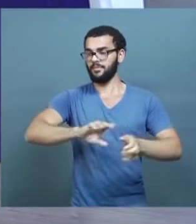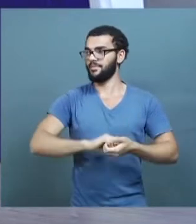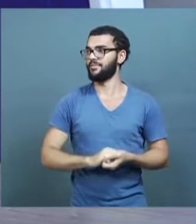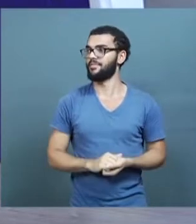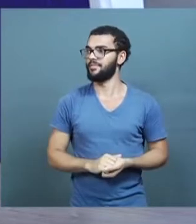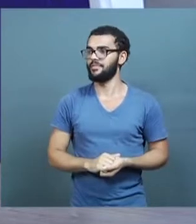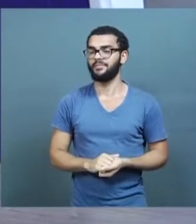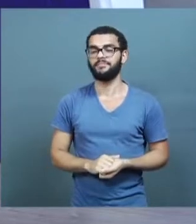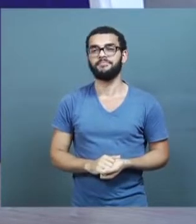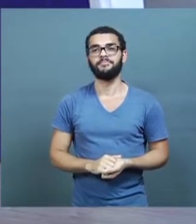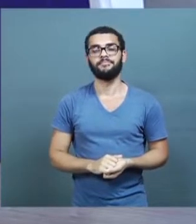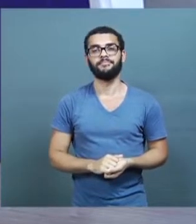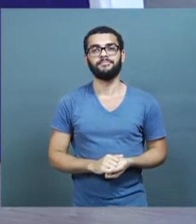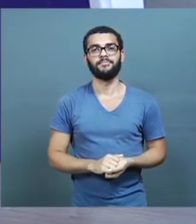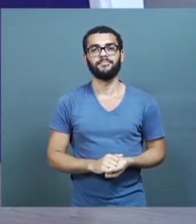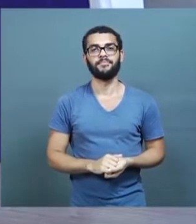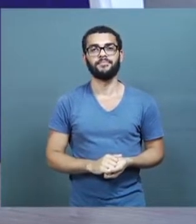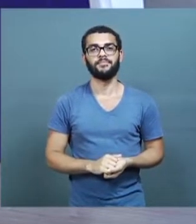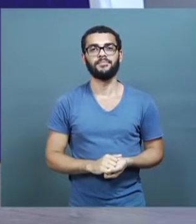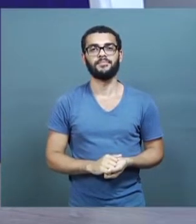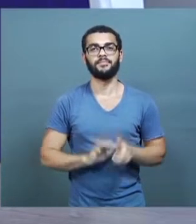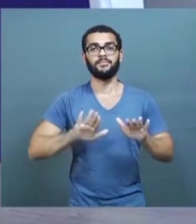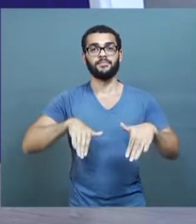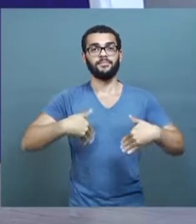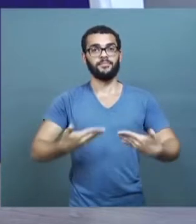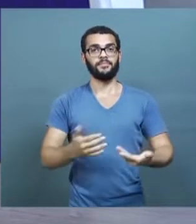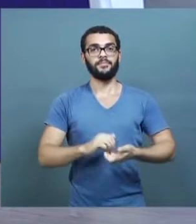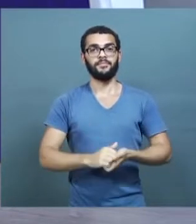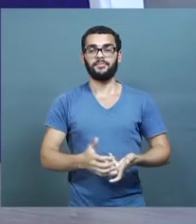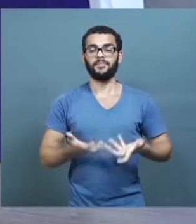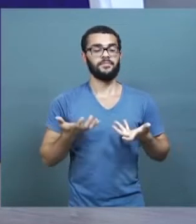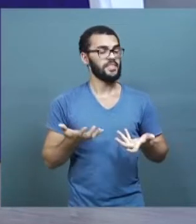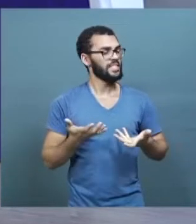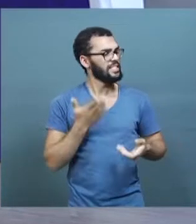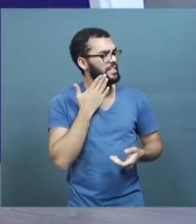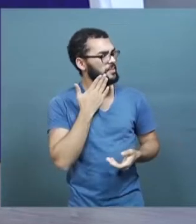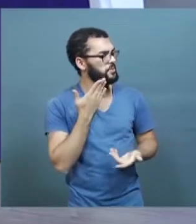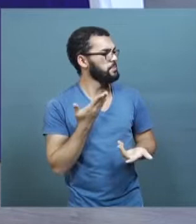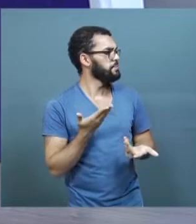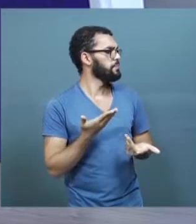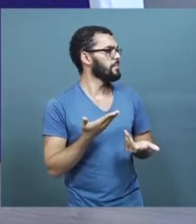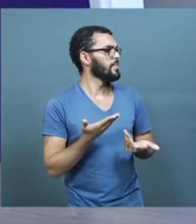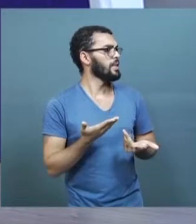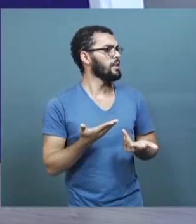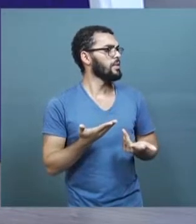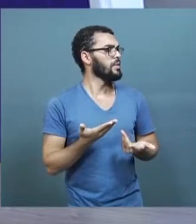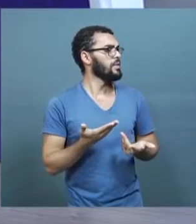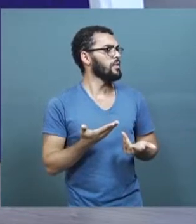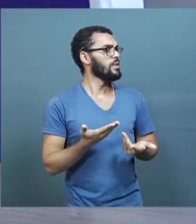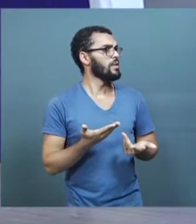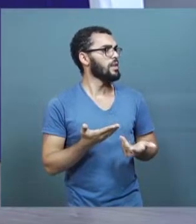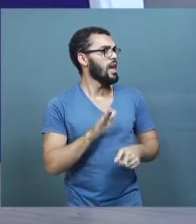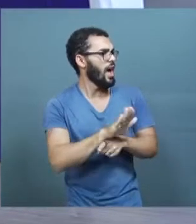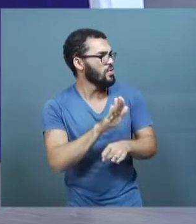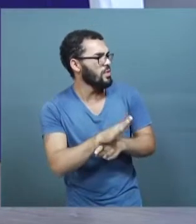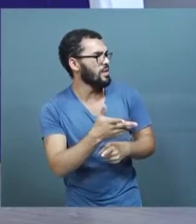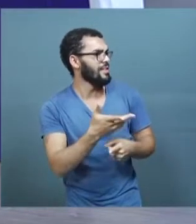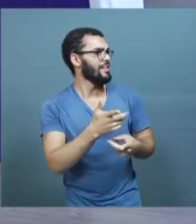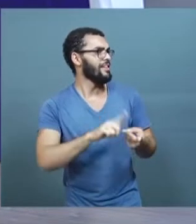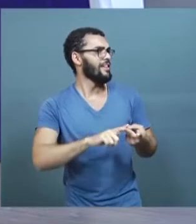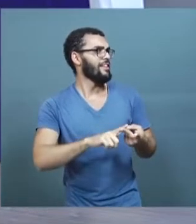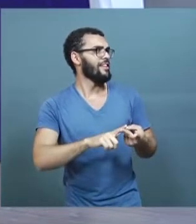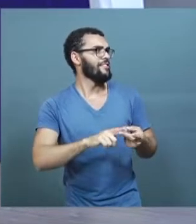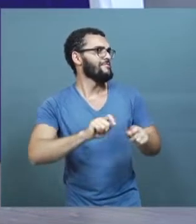corrigiu. Bom, eu gostaria de saber agora da Débora, mais uma vez, fazer o bem faz bem. E